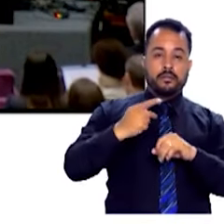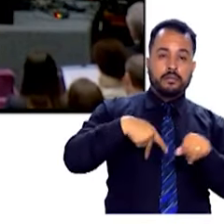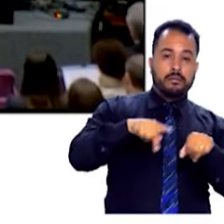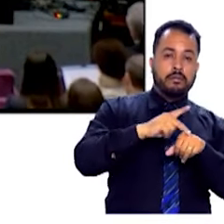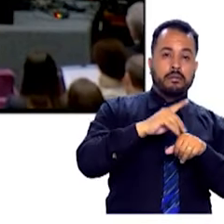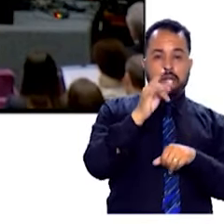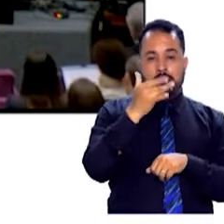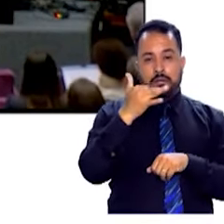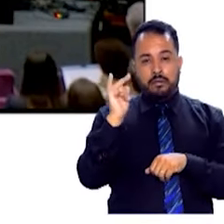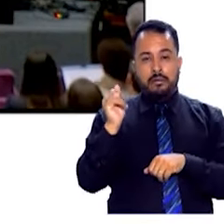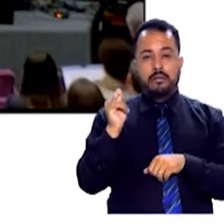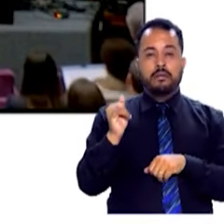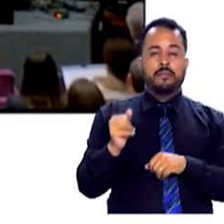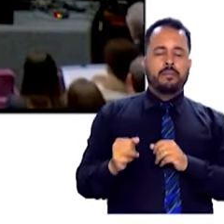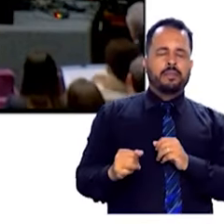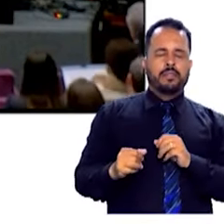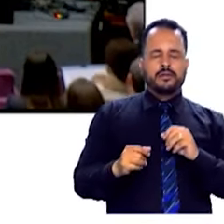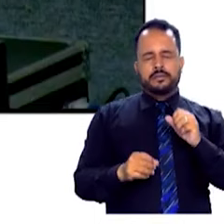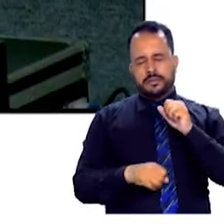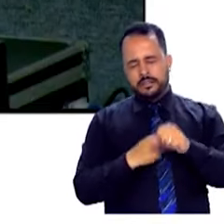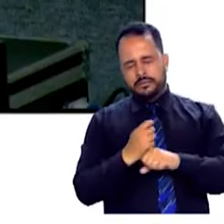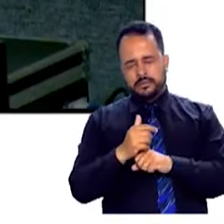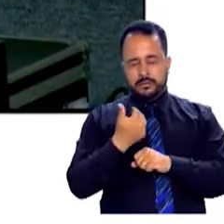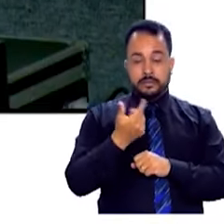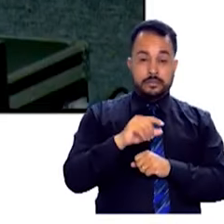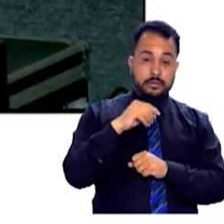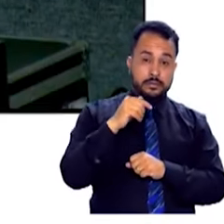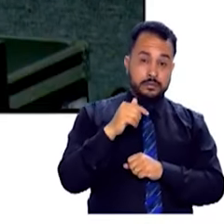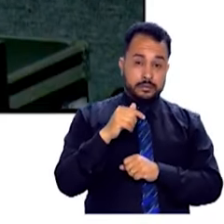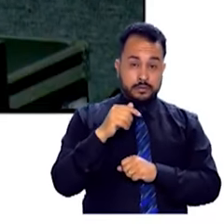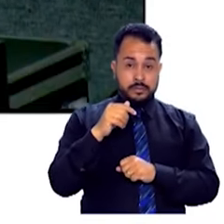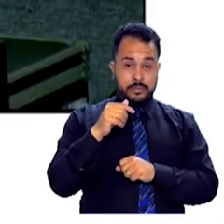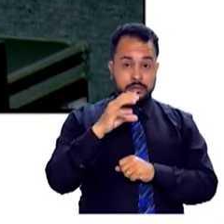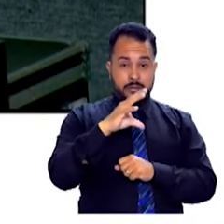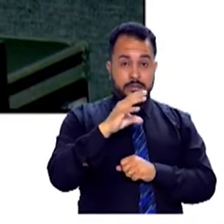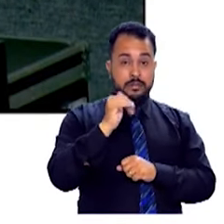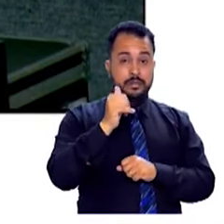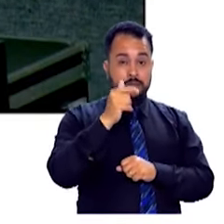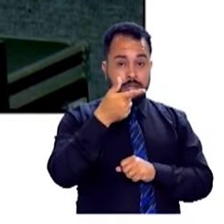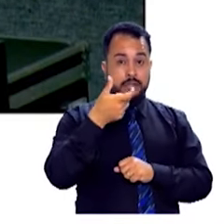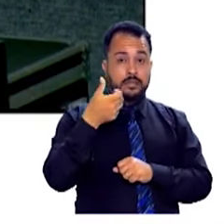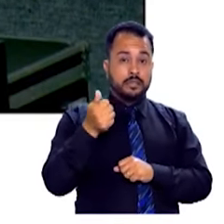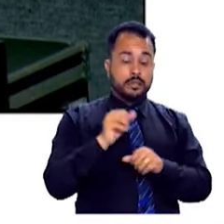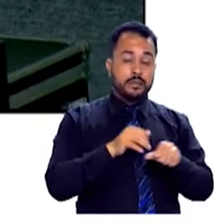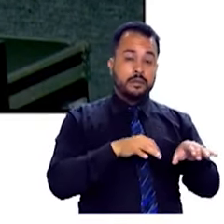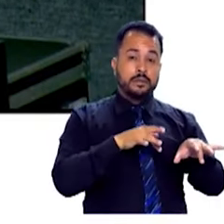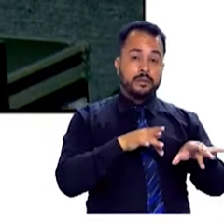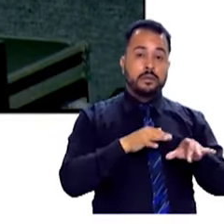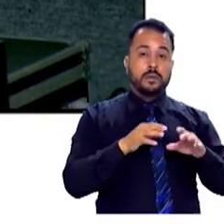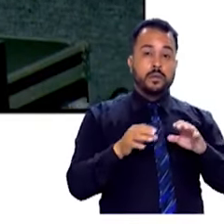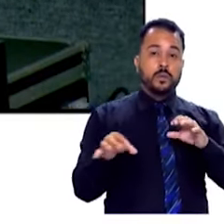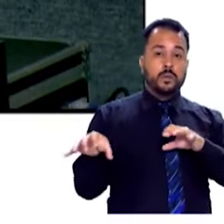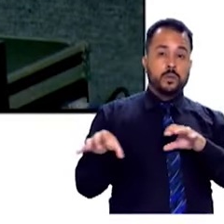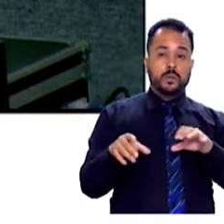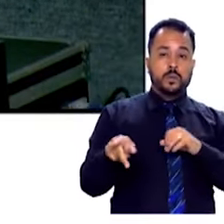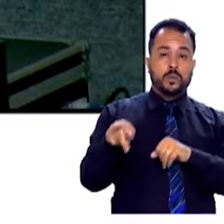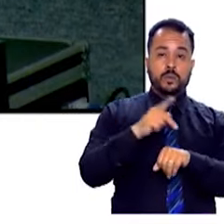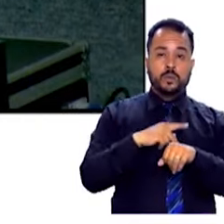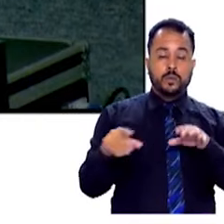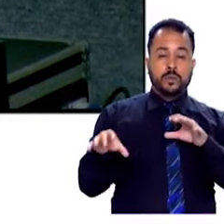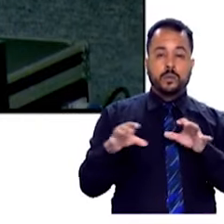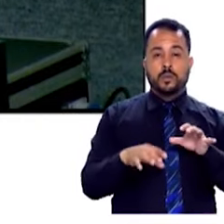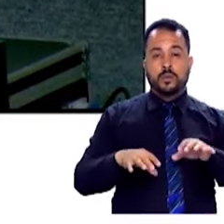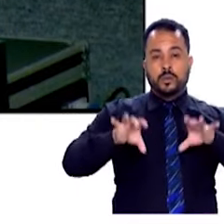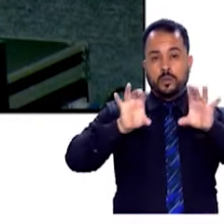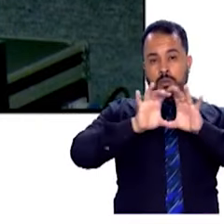rápido eh começ do século X erda a Escócia passa ser o rei dois países em mas com dois parlamentos